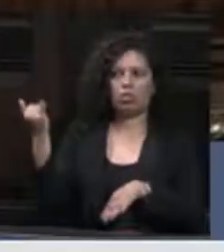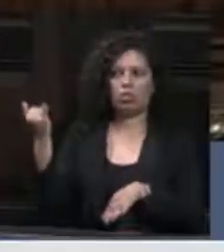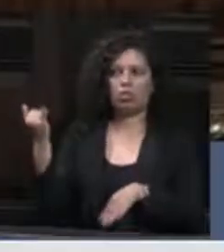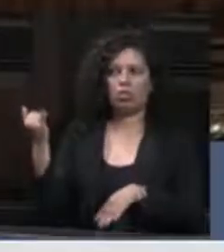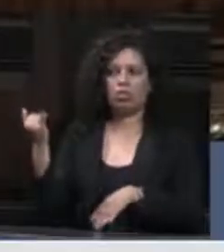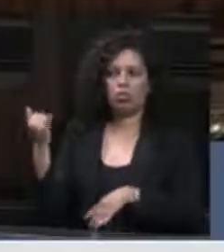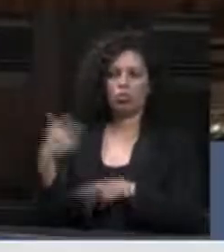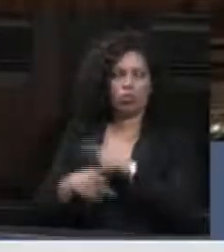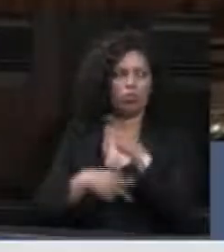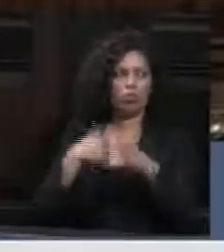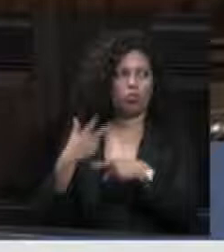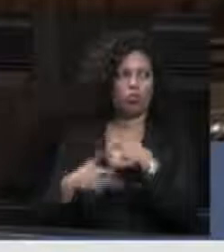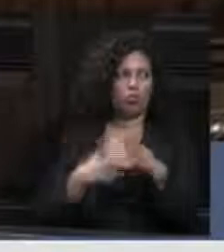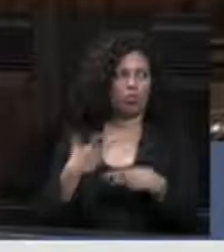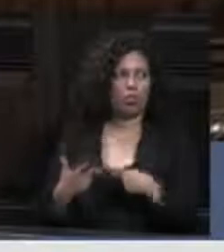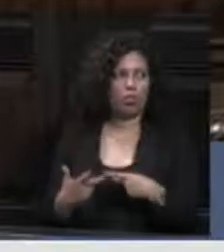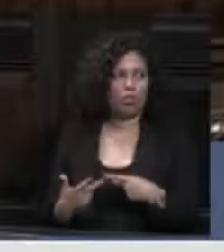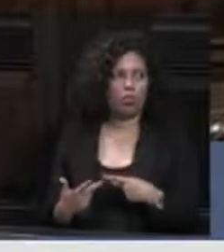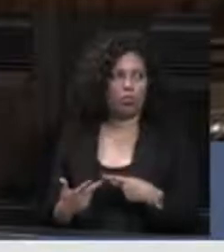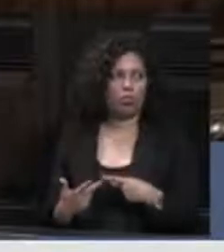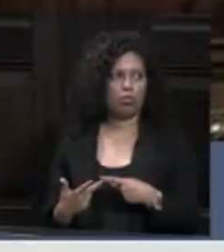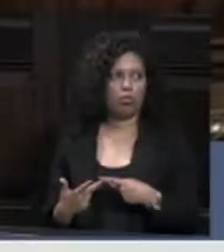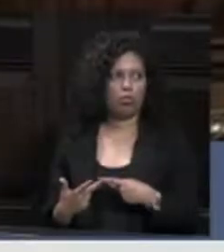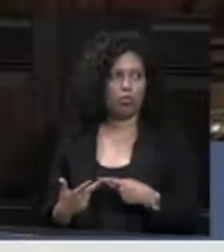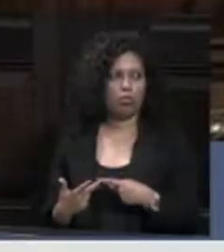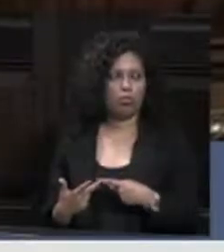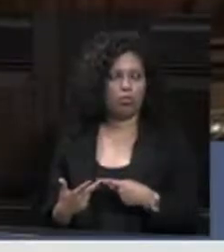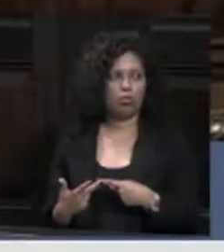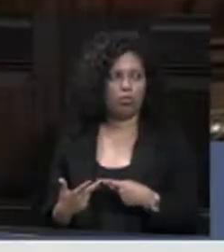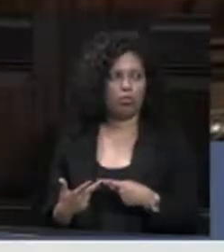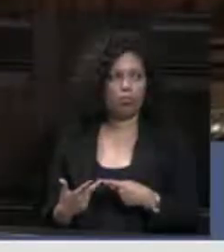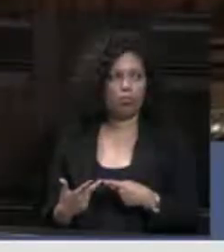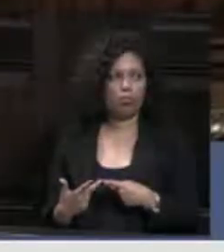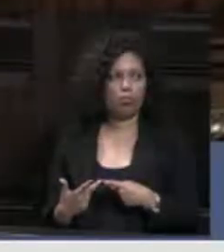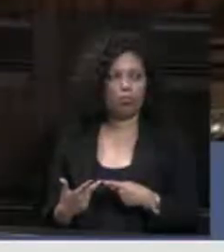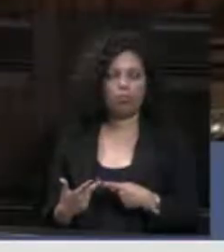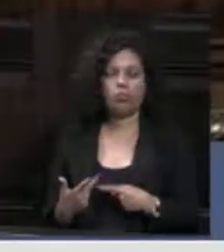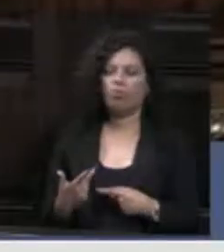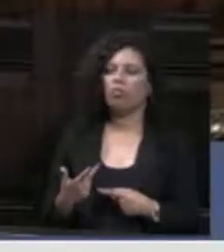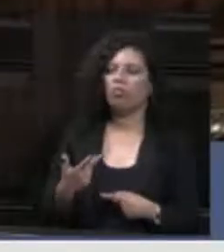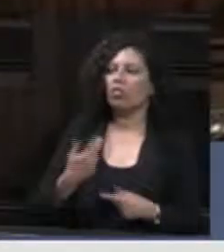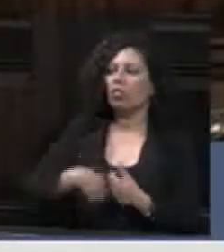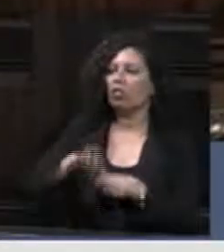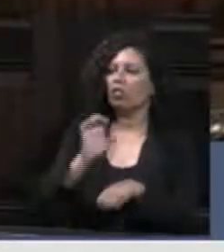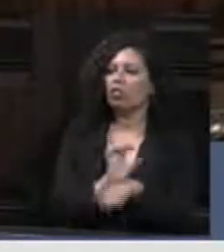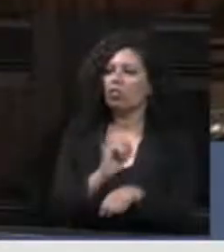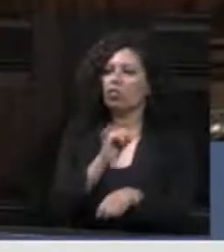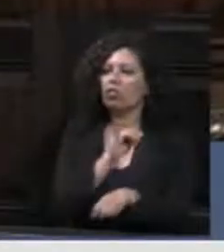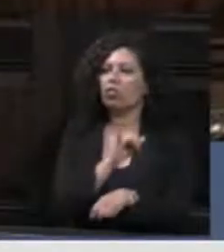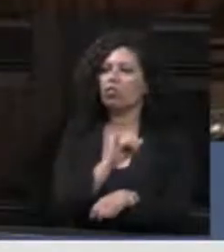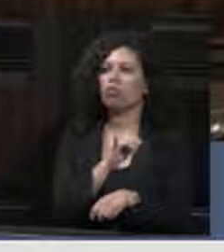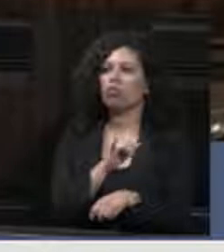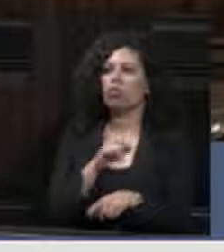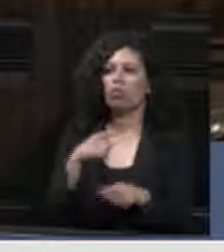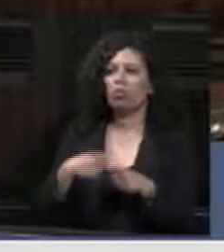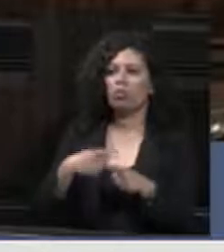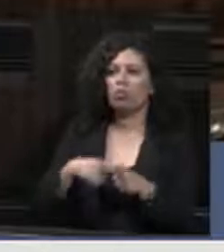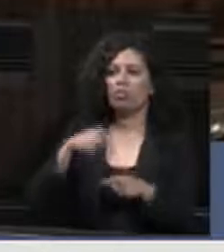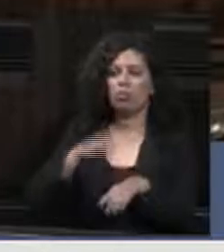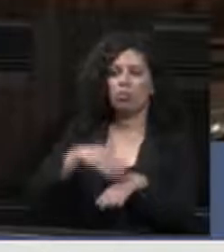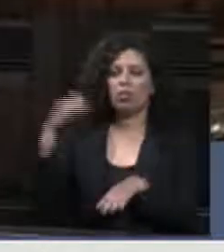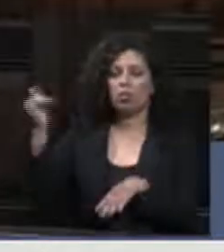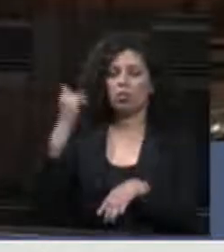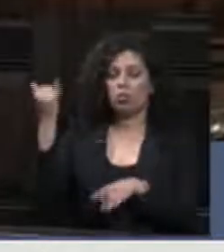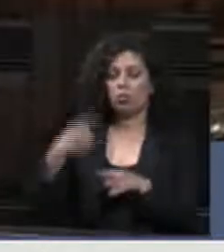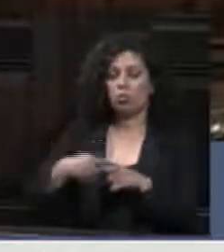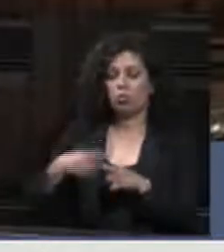desta que é uma das mais tradicionais e importantes escolas de formação de técnicos agrícolas no Rio de